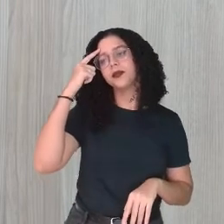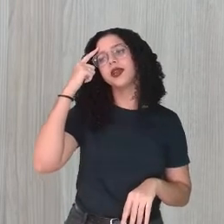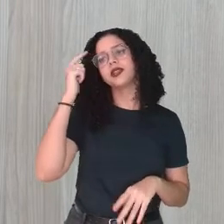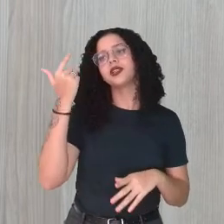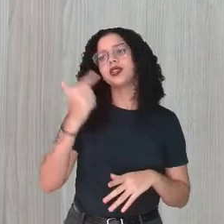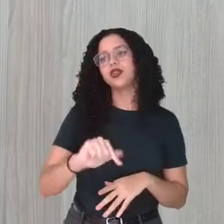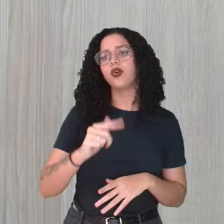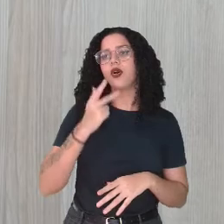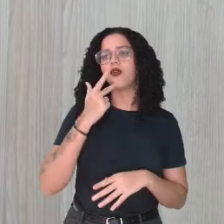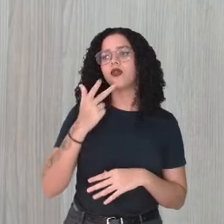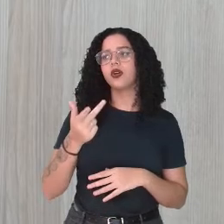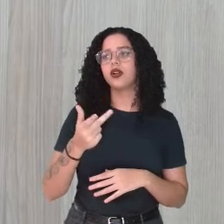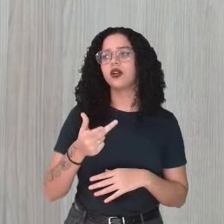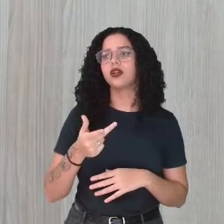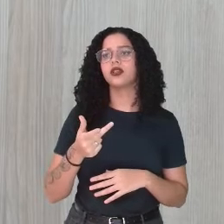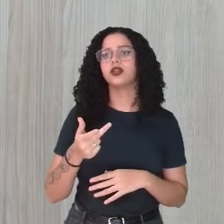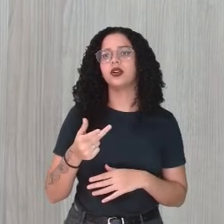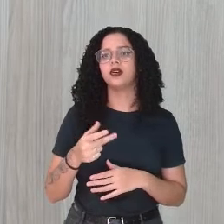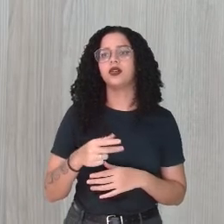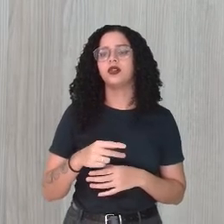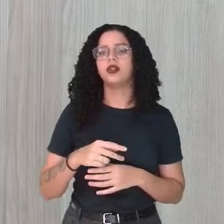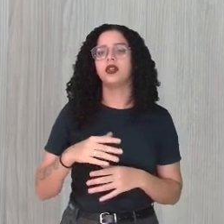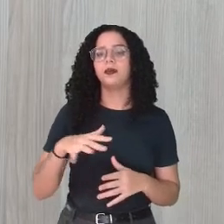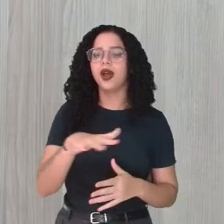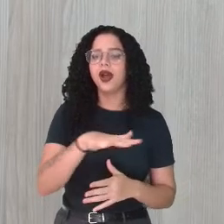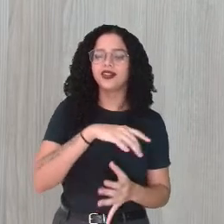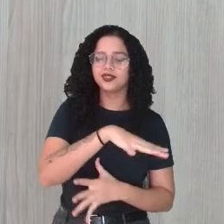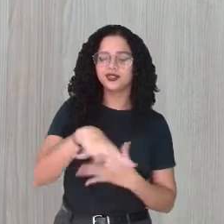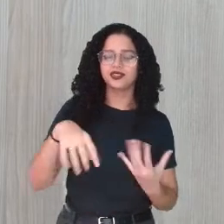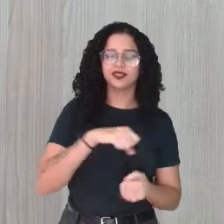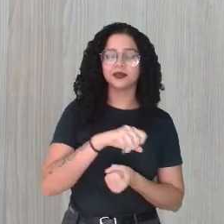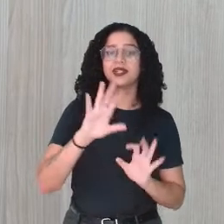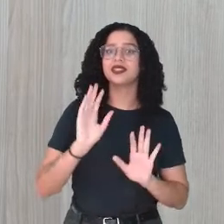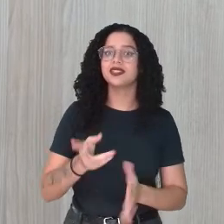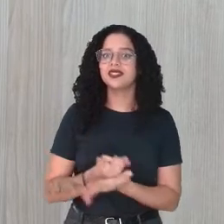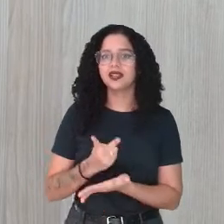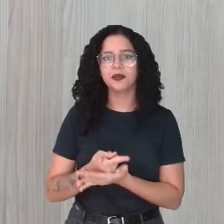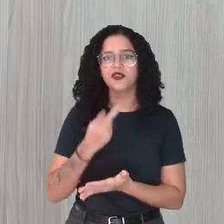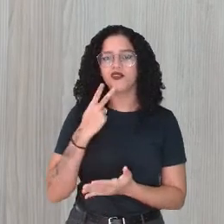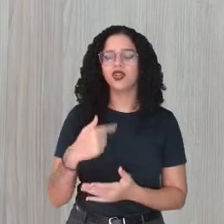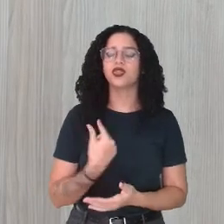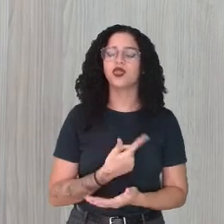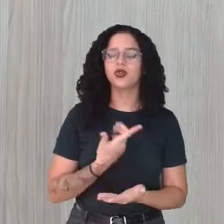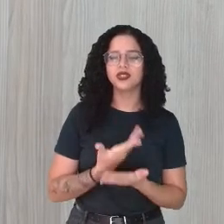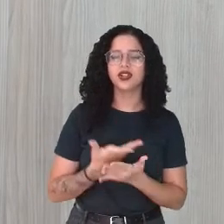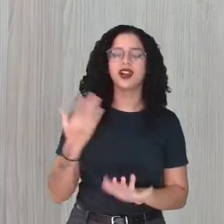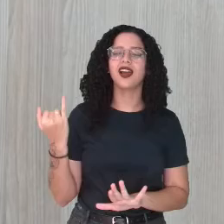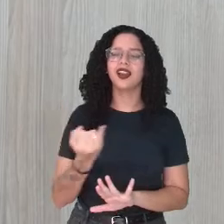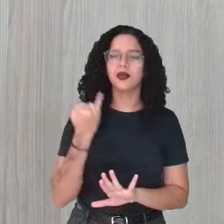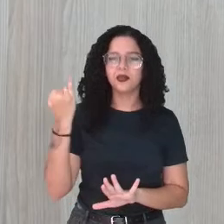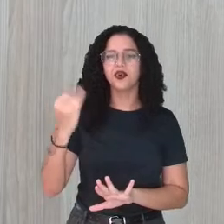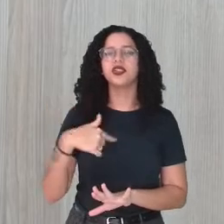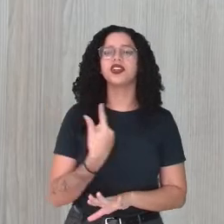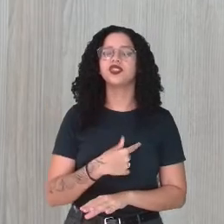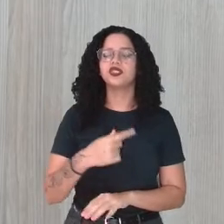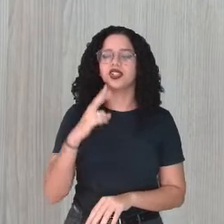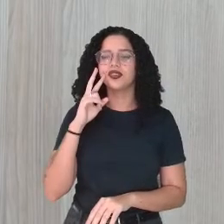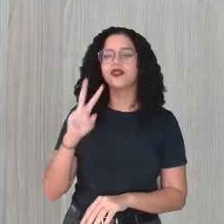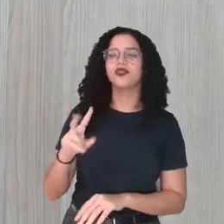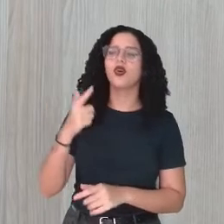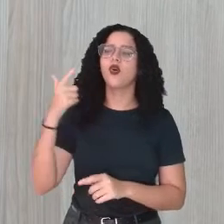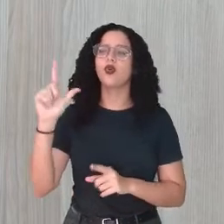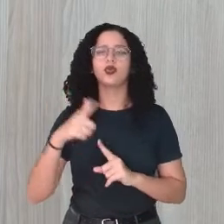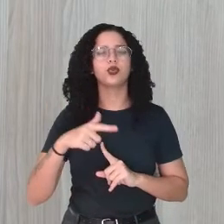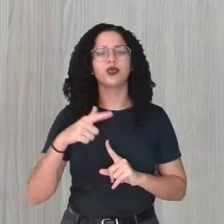novamente trazendo aqui, puxando sardinha para a sustentabilidade, a gente sempre fala nas nossas aulas a importância da gente ver um